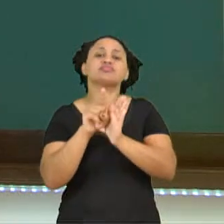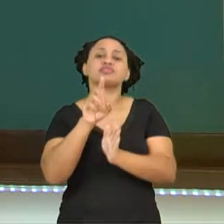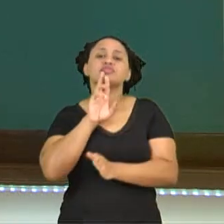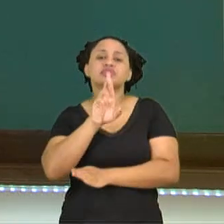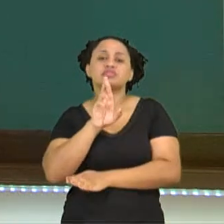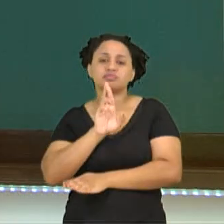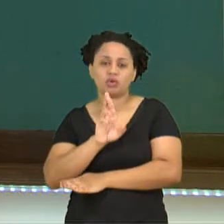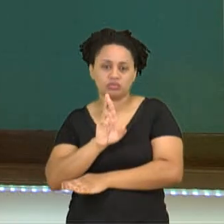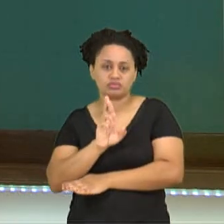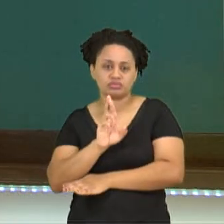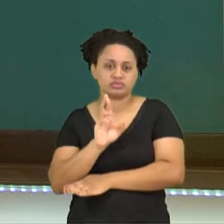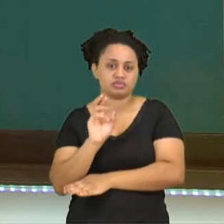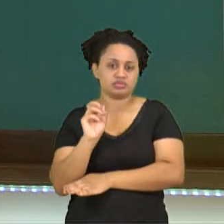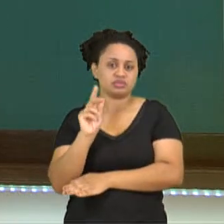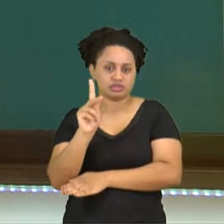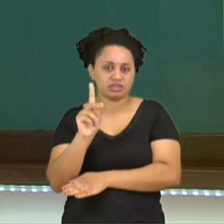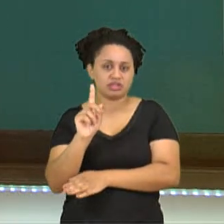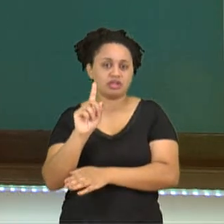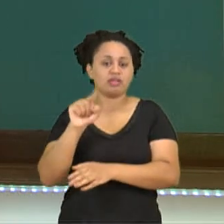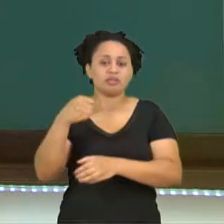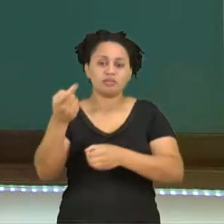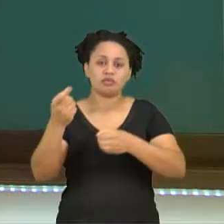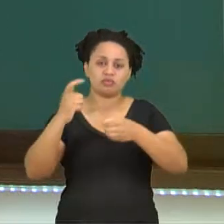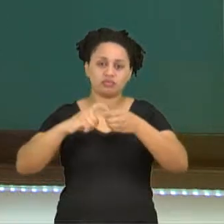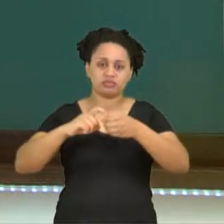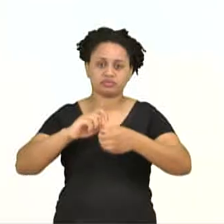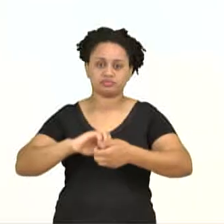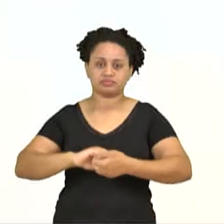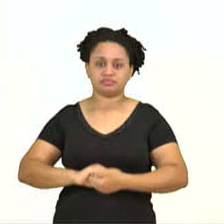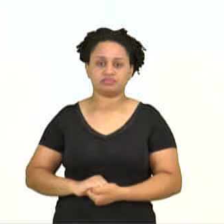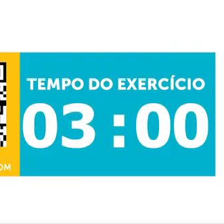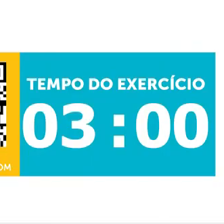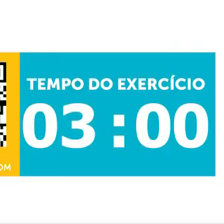e lembre, ok? Logo voltamos.